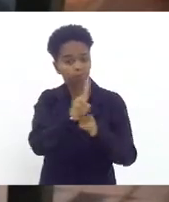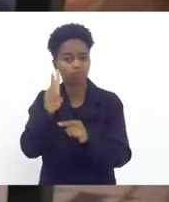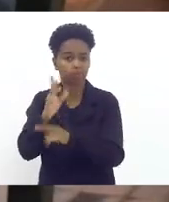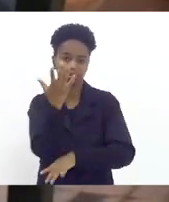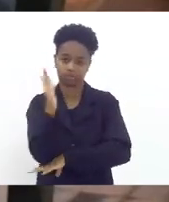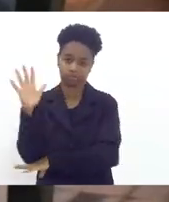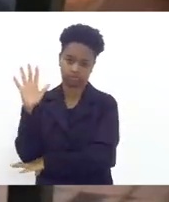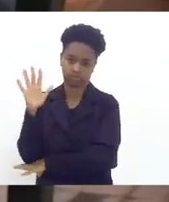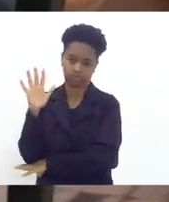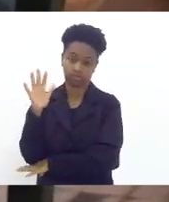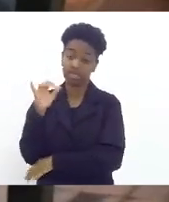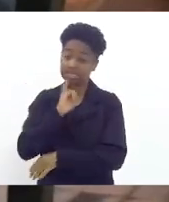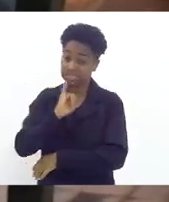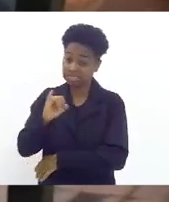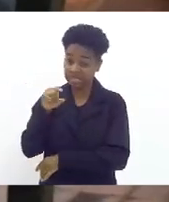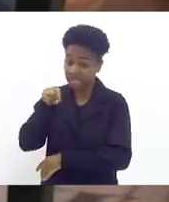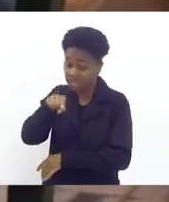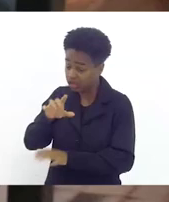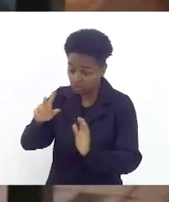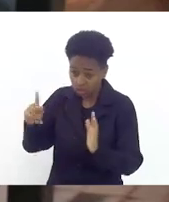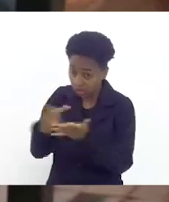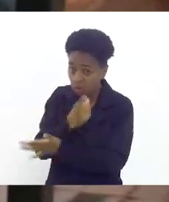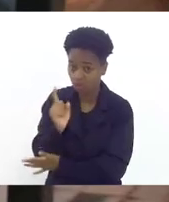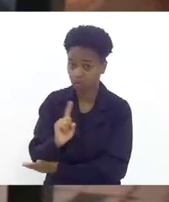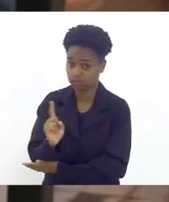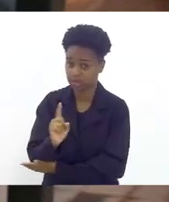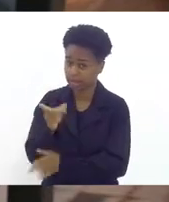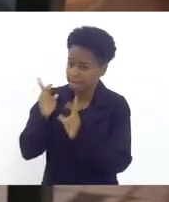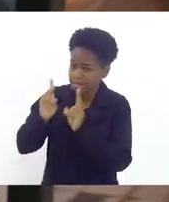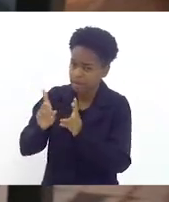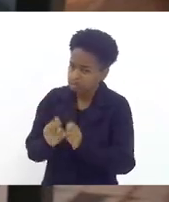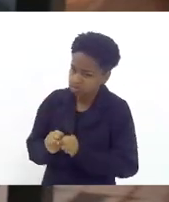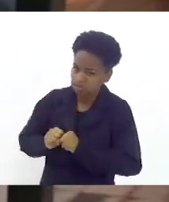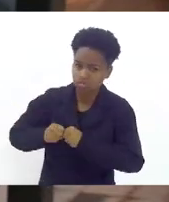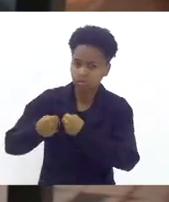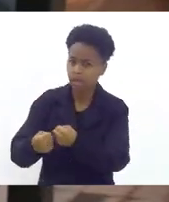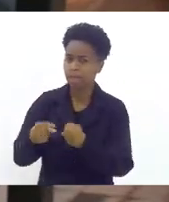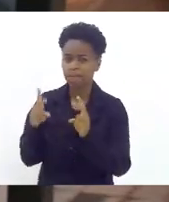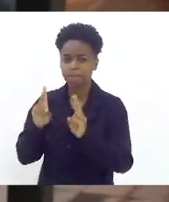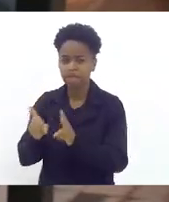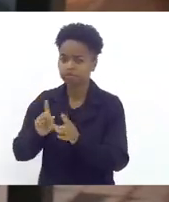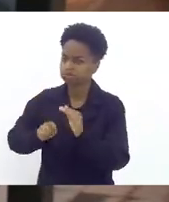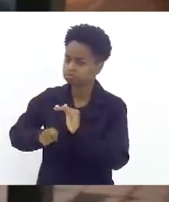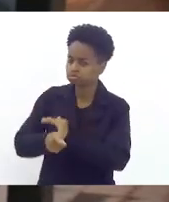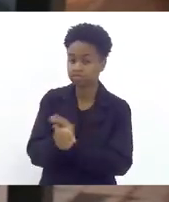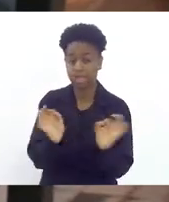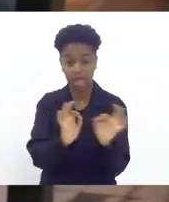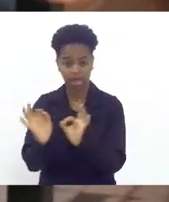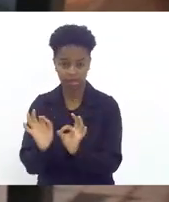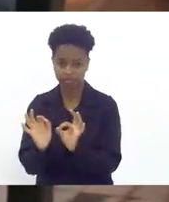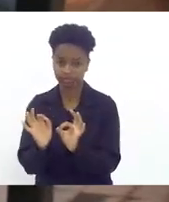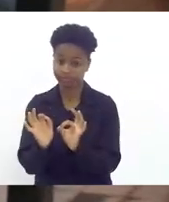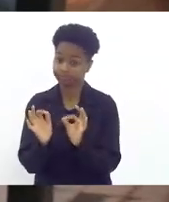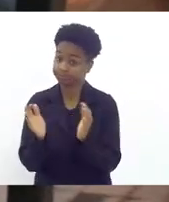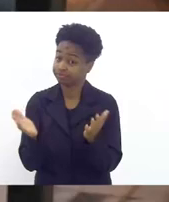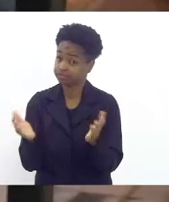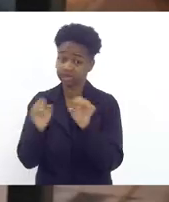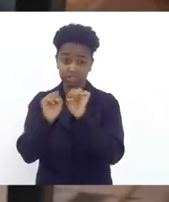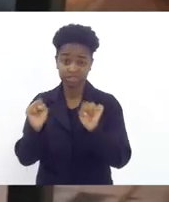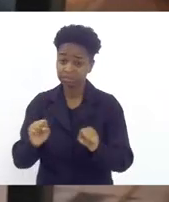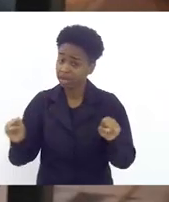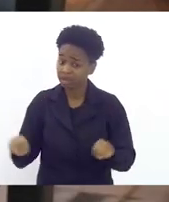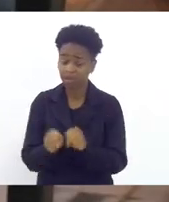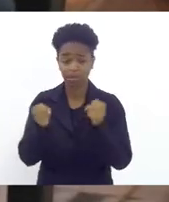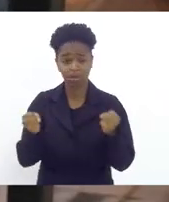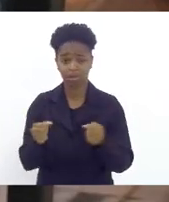enquanto Esse princípio não tiver lá com a mesma energia com o mesmo investimento o sistema tá